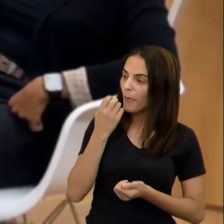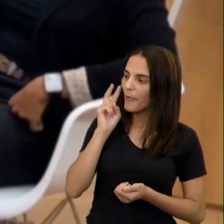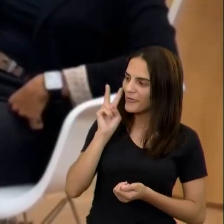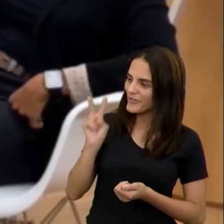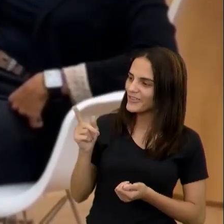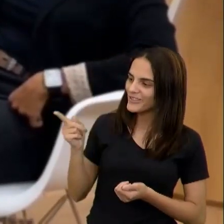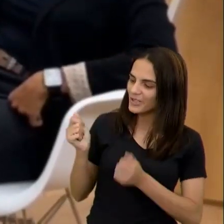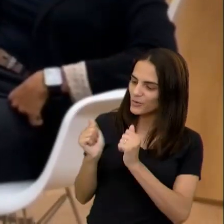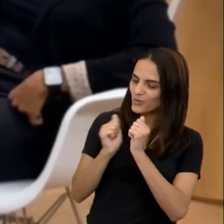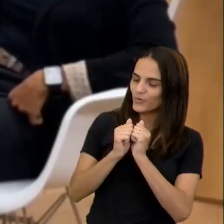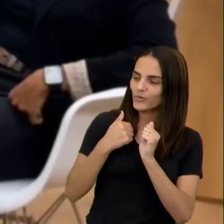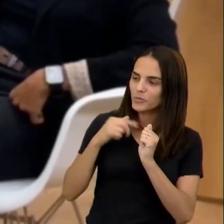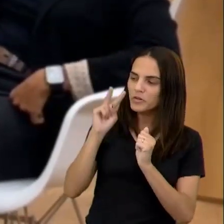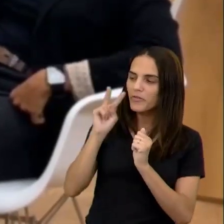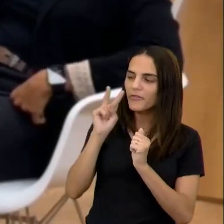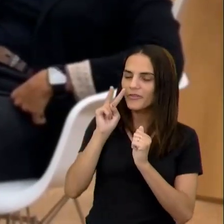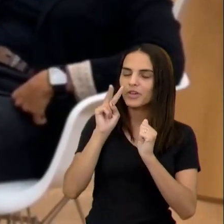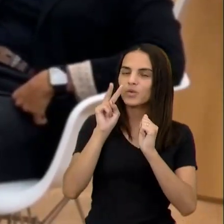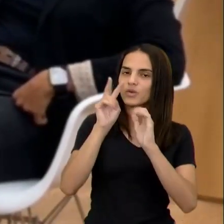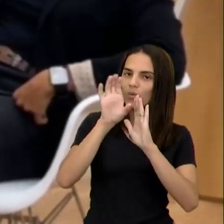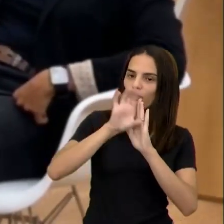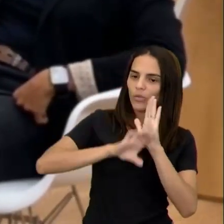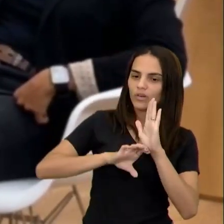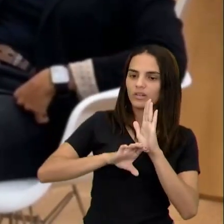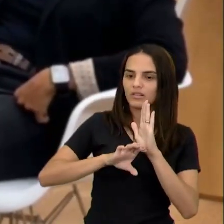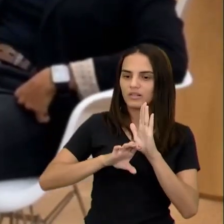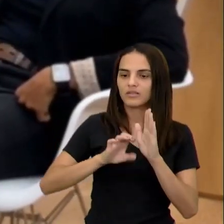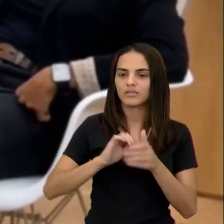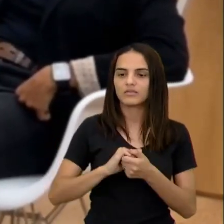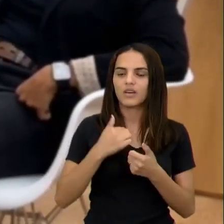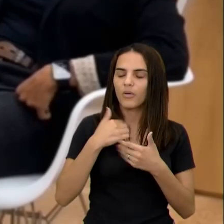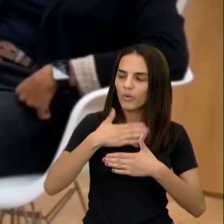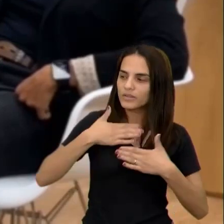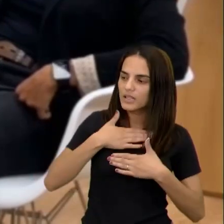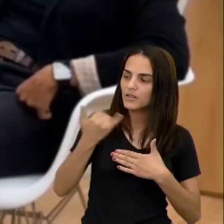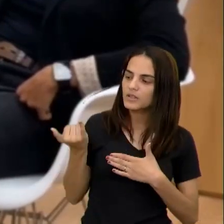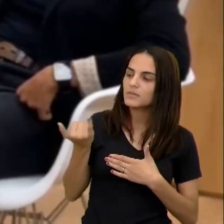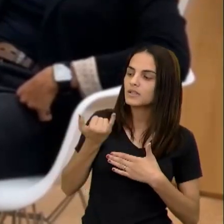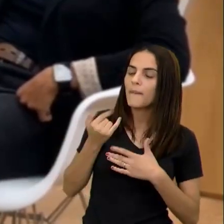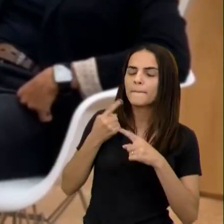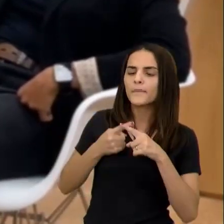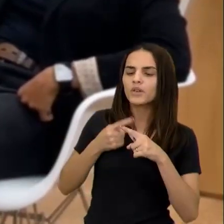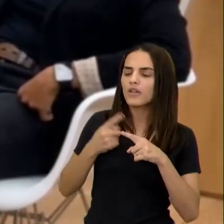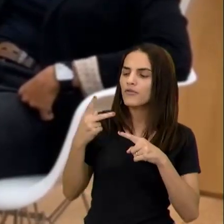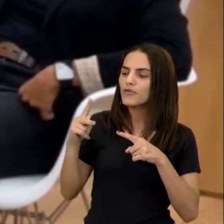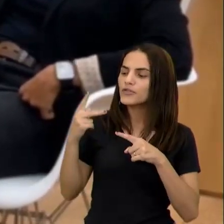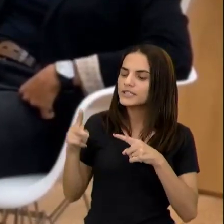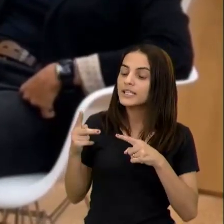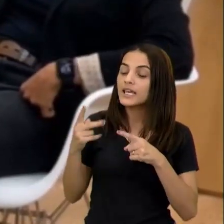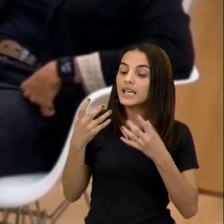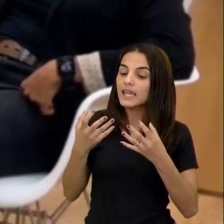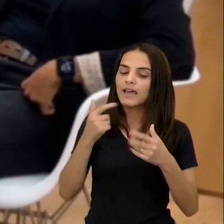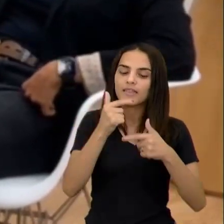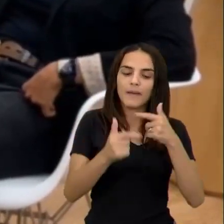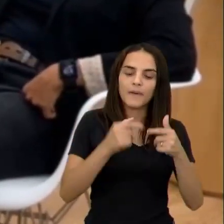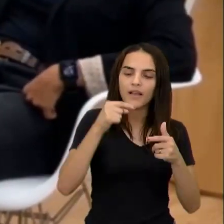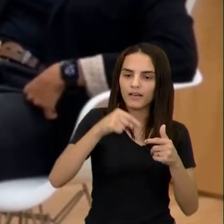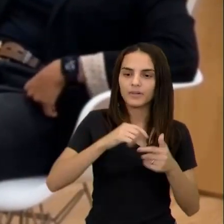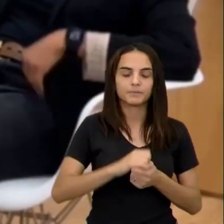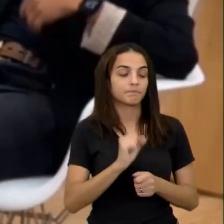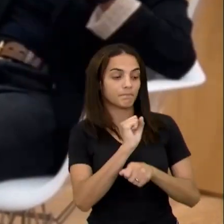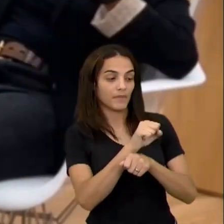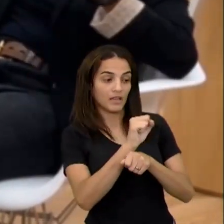aqui comigo, eu verifiquei o seu currículo. Aí eu gostaria que você me dissesse por que você se considera apta para essa vaga.